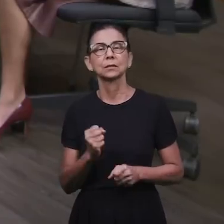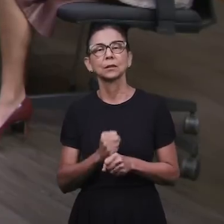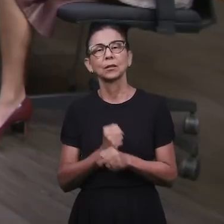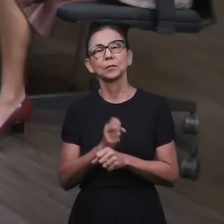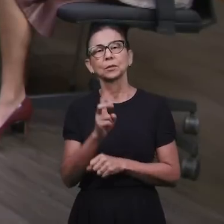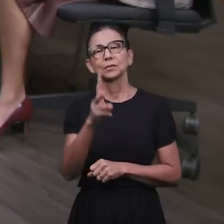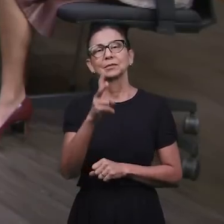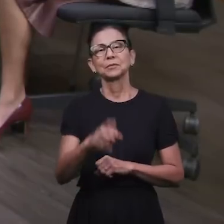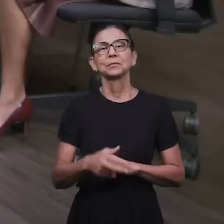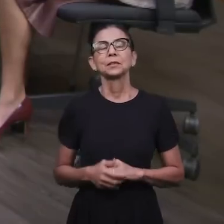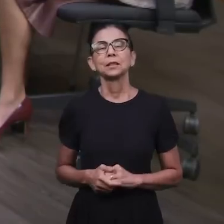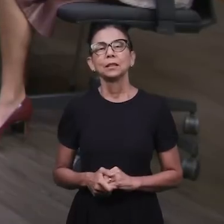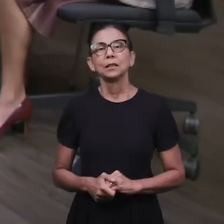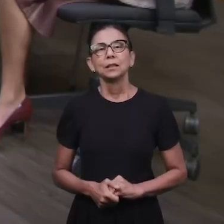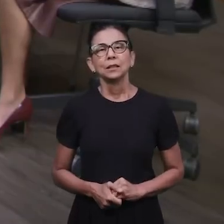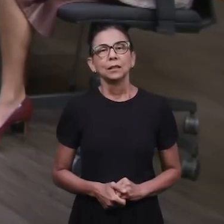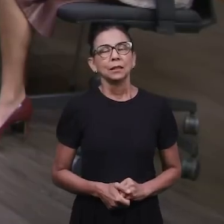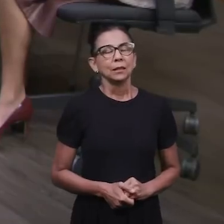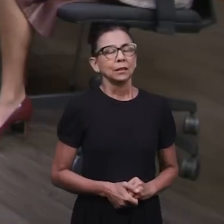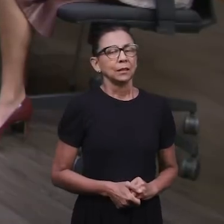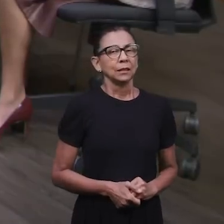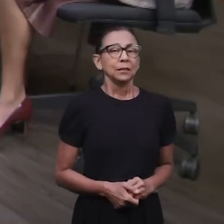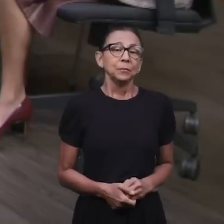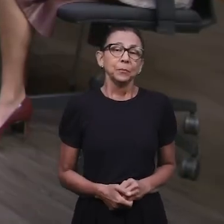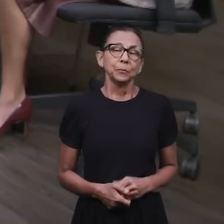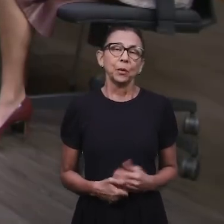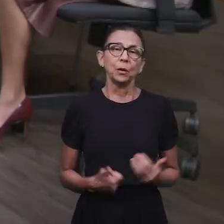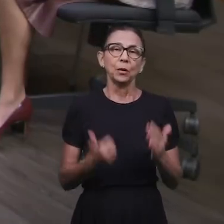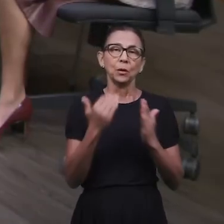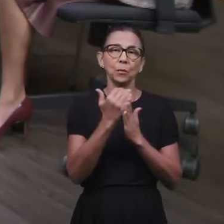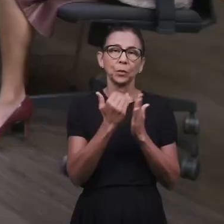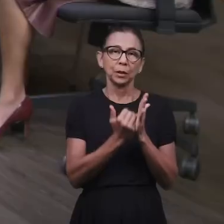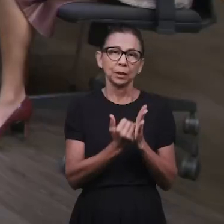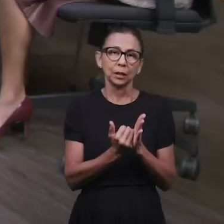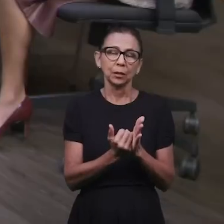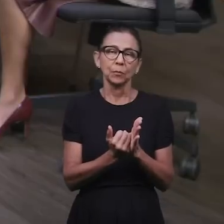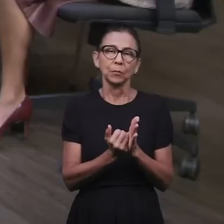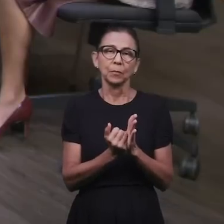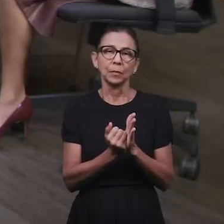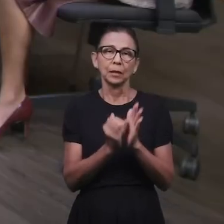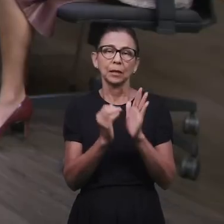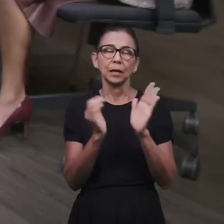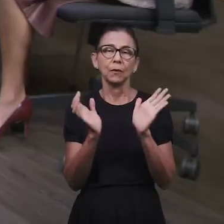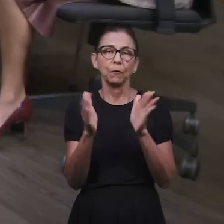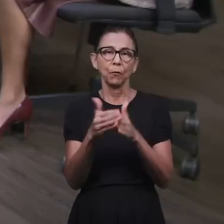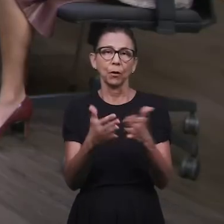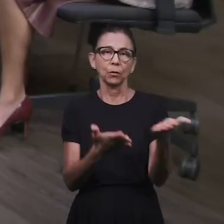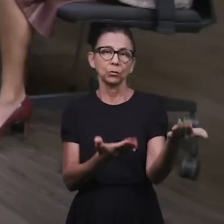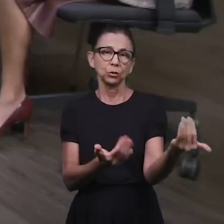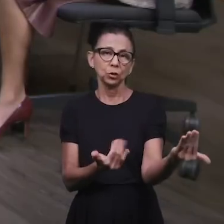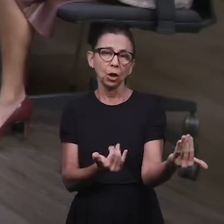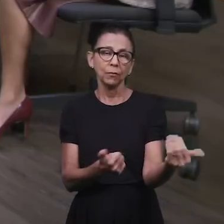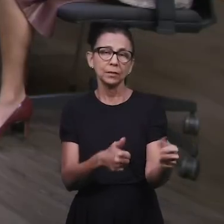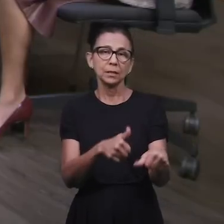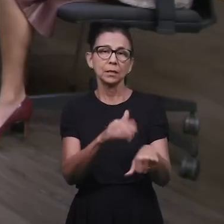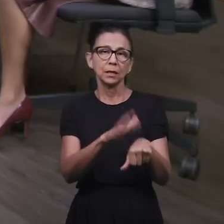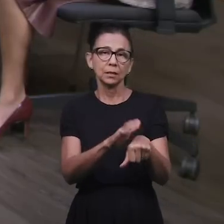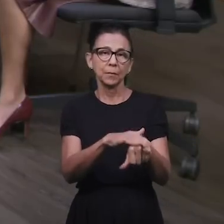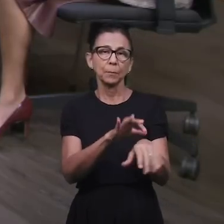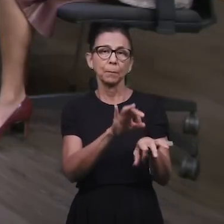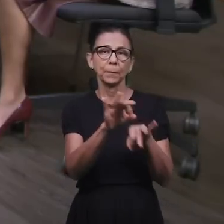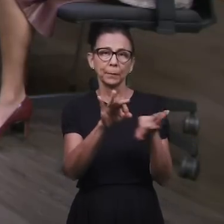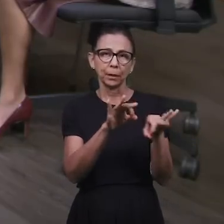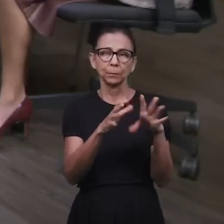É isso mesmo, tá bom? Mas, Andréia, o programa é de jovens, feito por jovens, para jovens, e eles